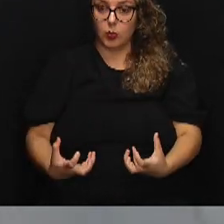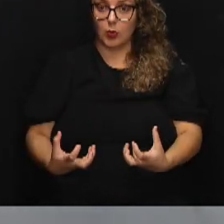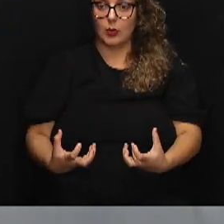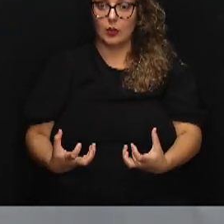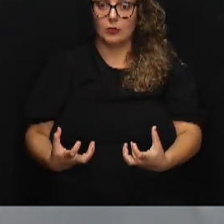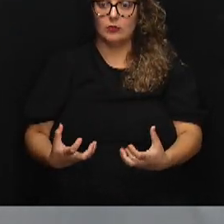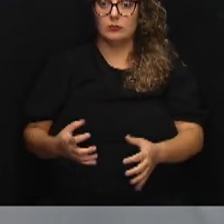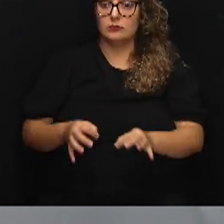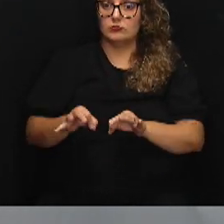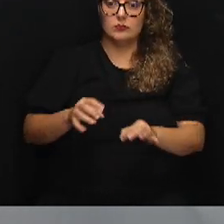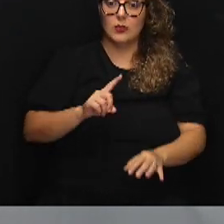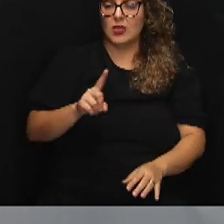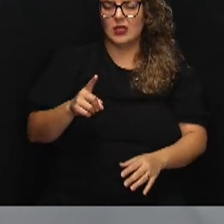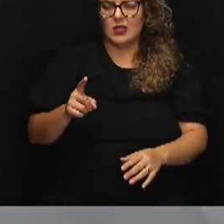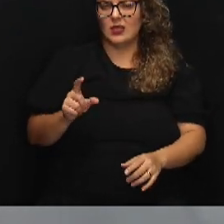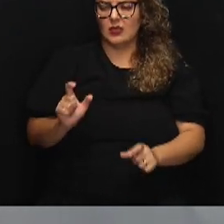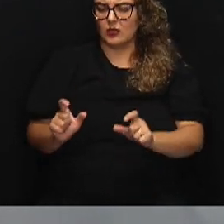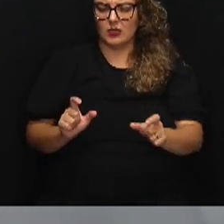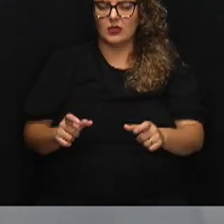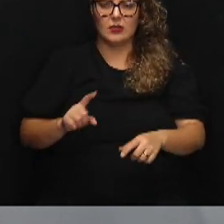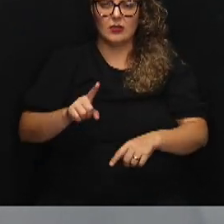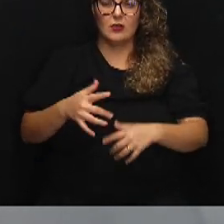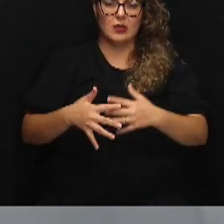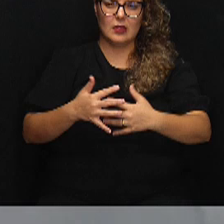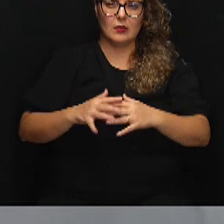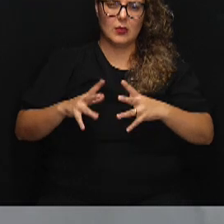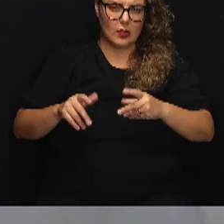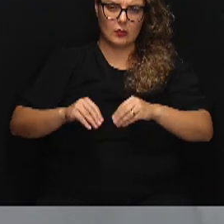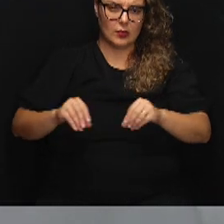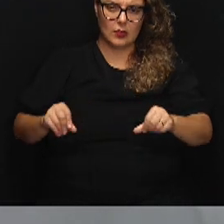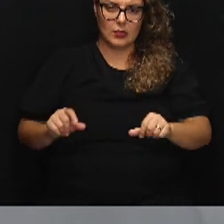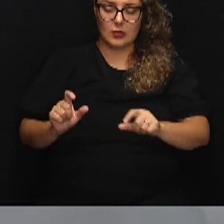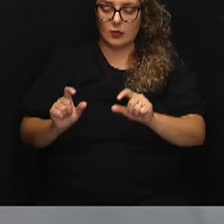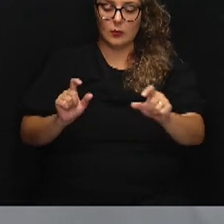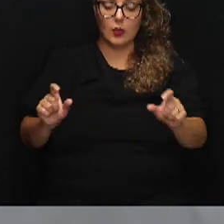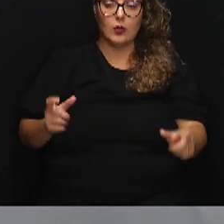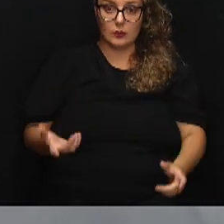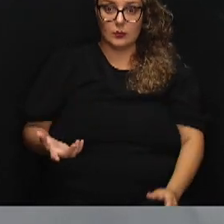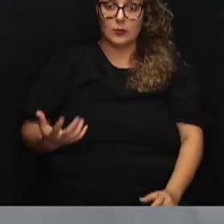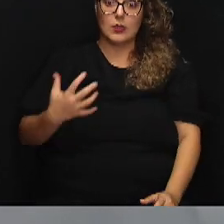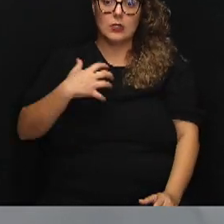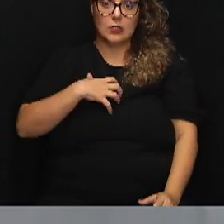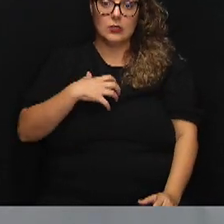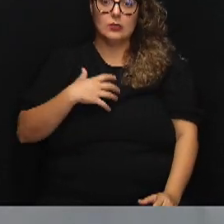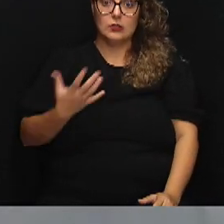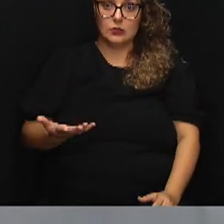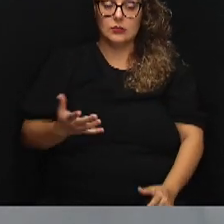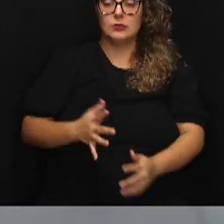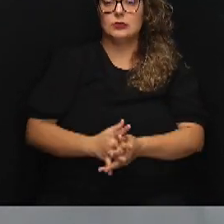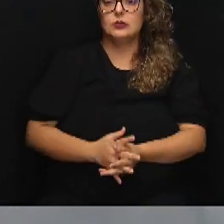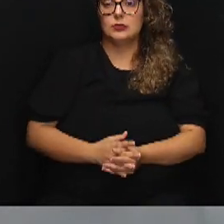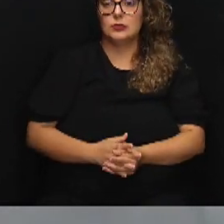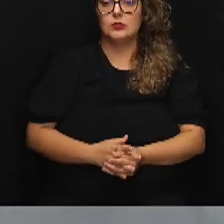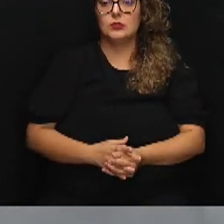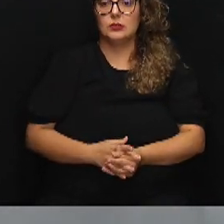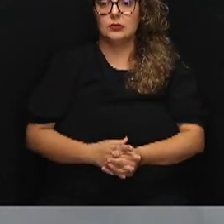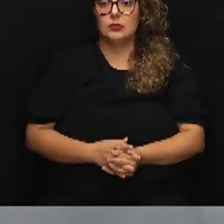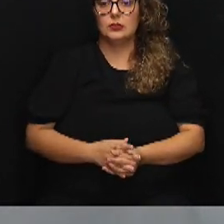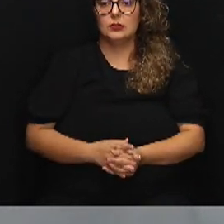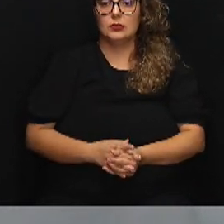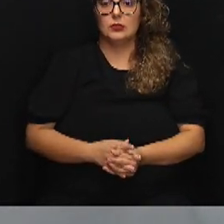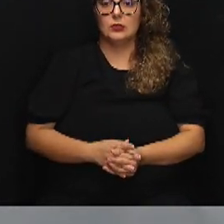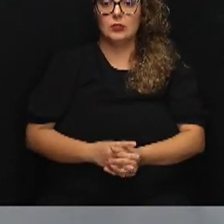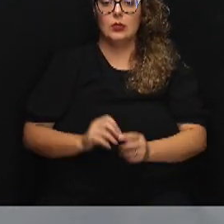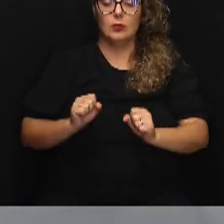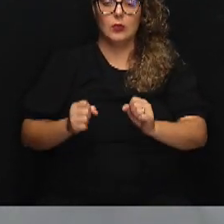pequeno, para não atrapalhar muito o solo como um todo, tá? Então, na forma de xadrez, assim, campo de xadrez, a gente pode criar